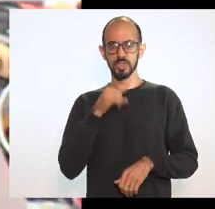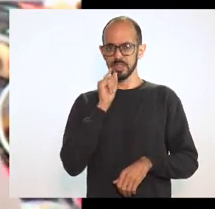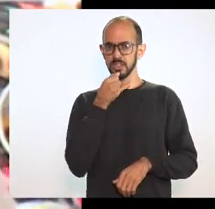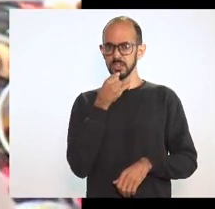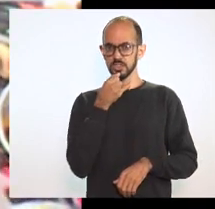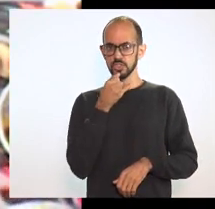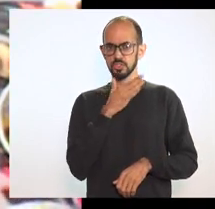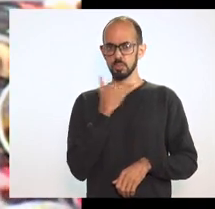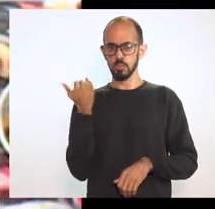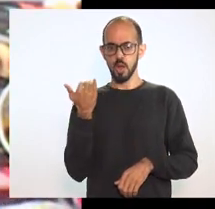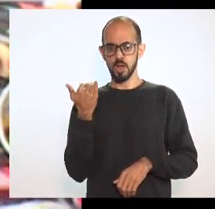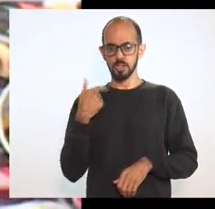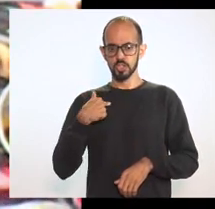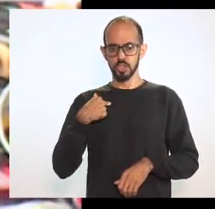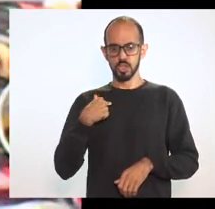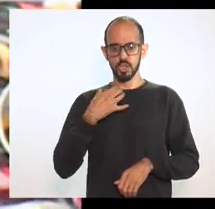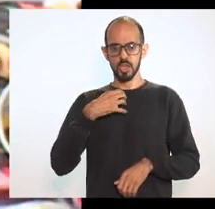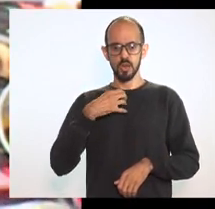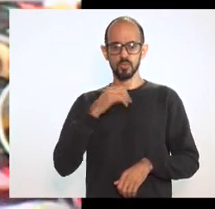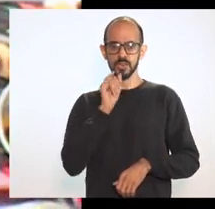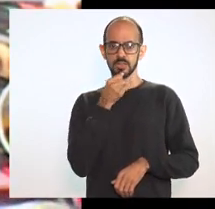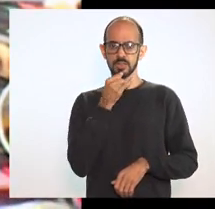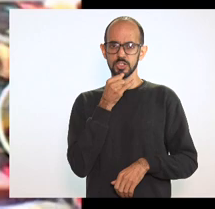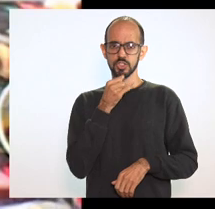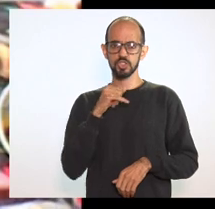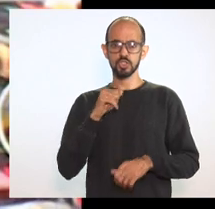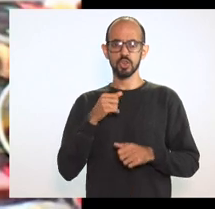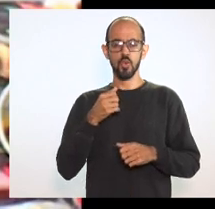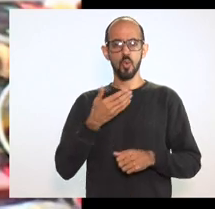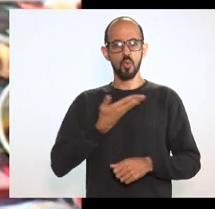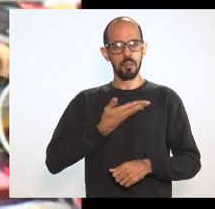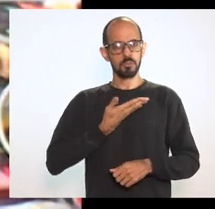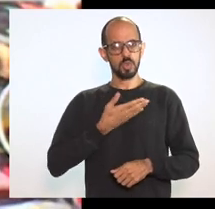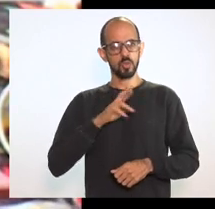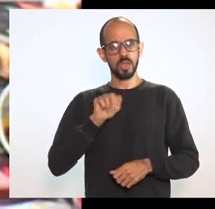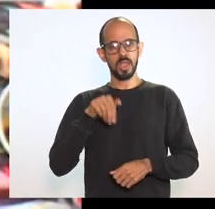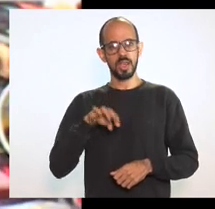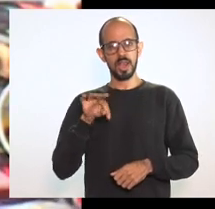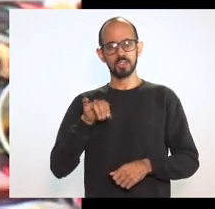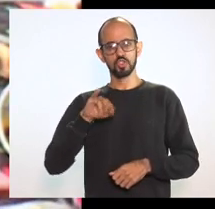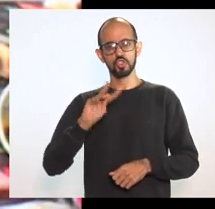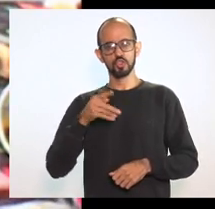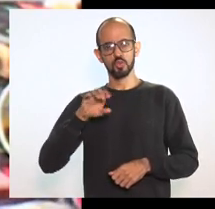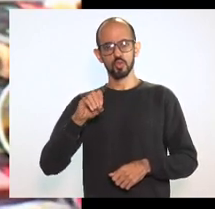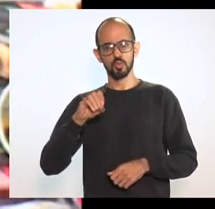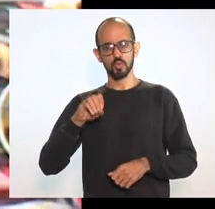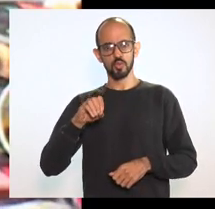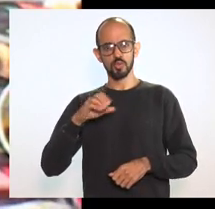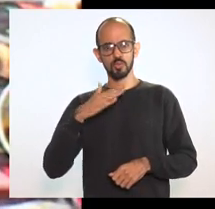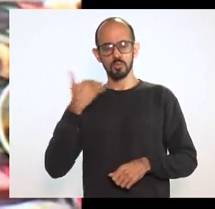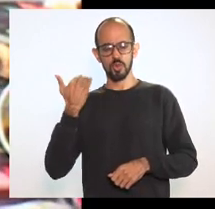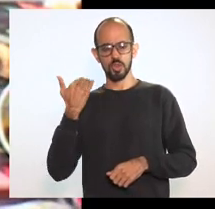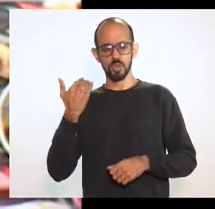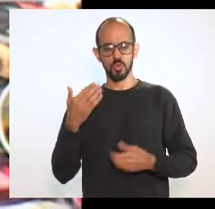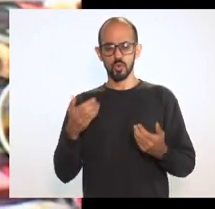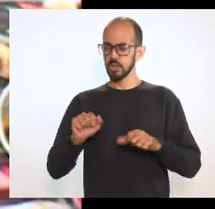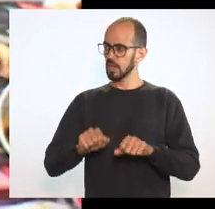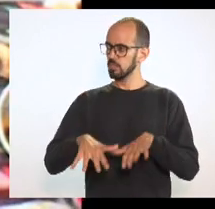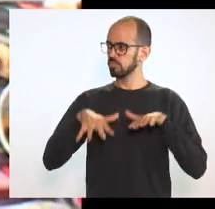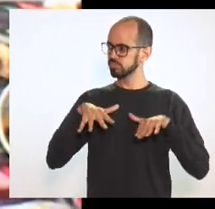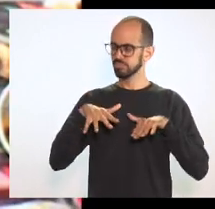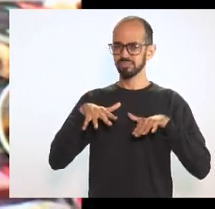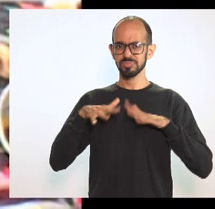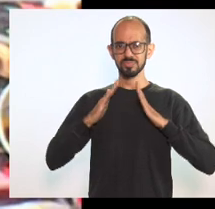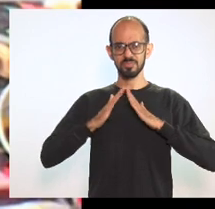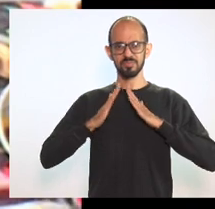morte. Eu, especialmente, perdi o companheiro Renatinho, parceiro de muitas lutas, e chego no plenário e tenho que ver esse show de horrores,